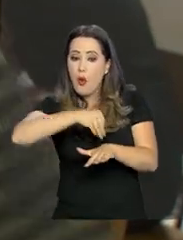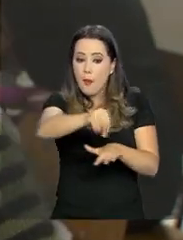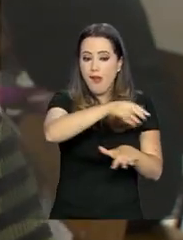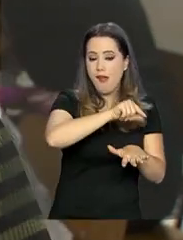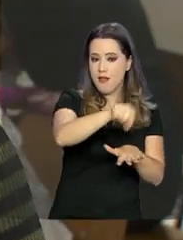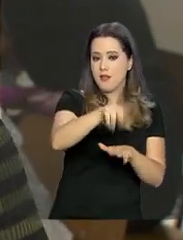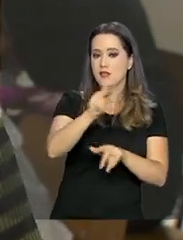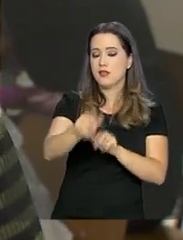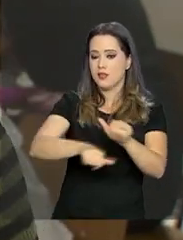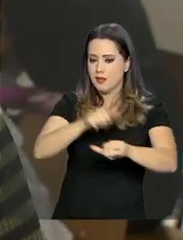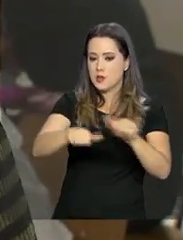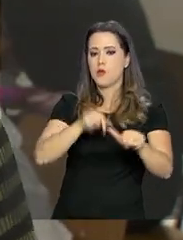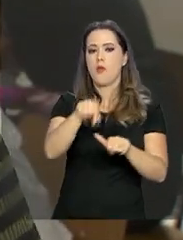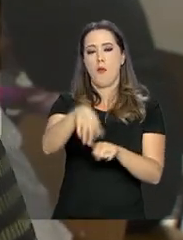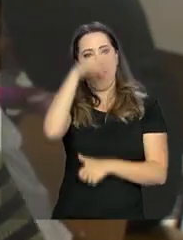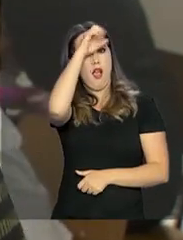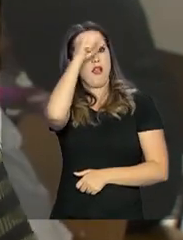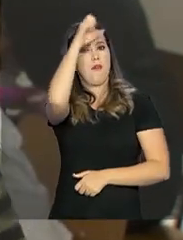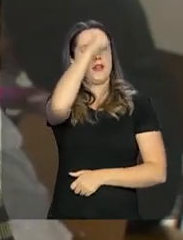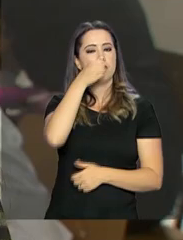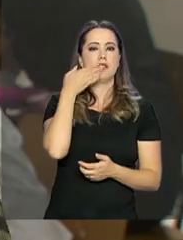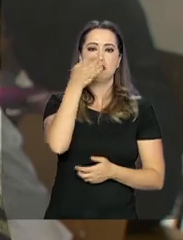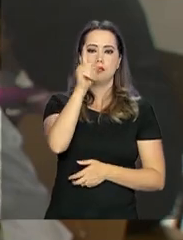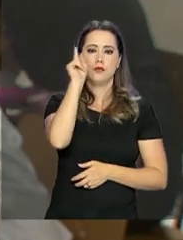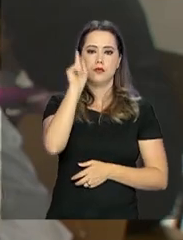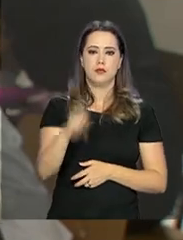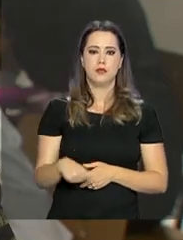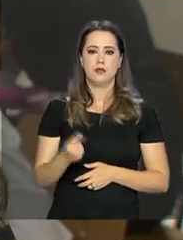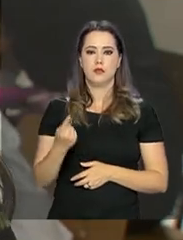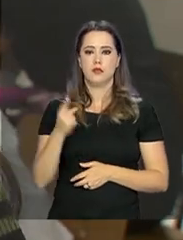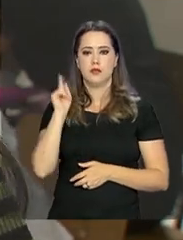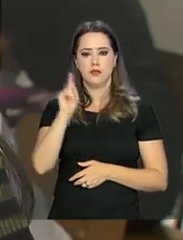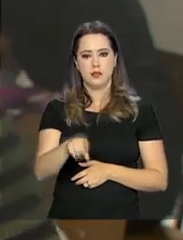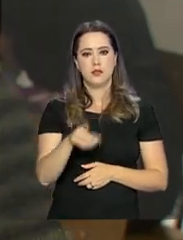quiser transformar esse conhecimento acredito que isso caiba ele